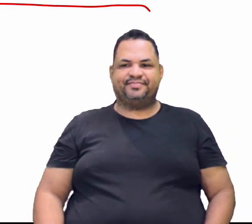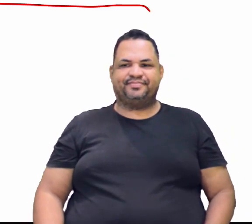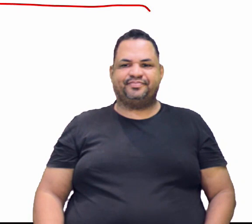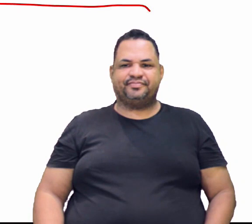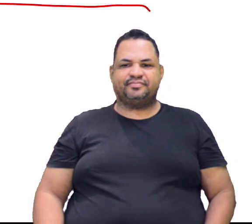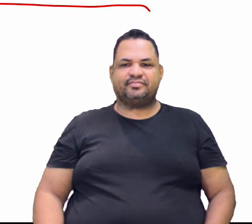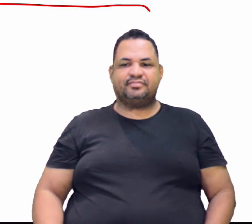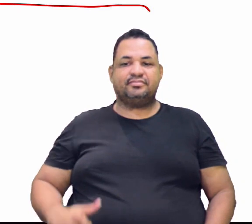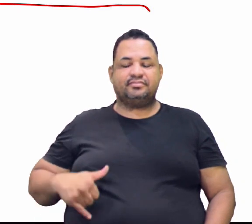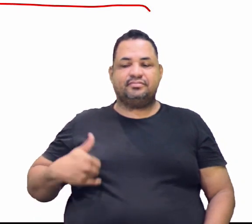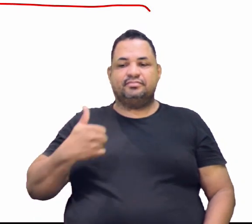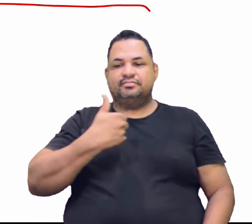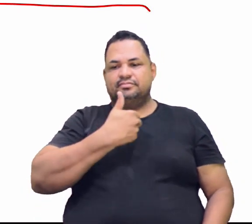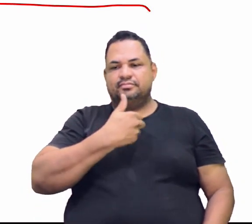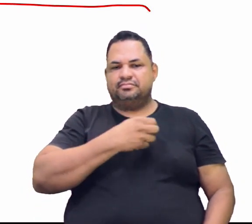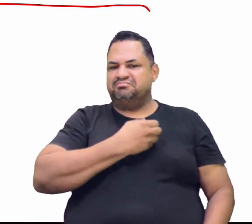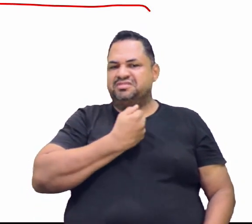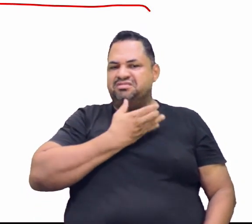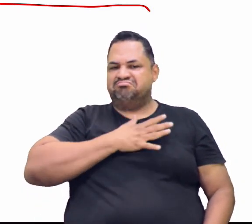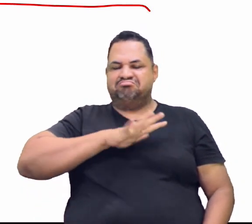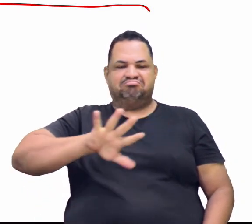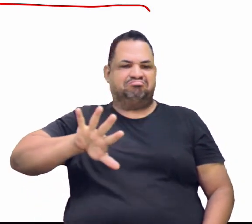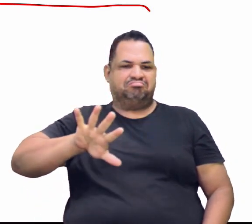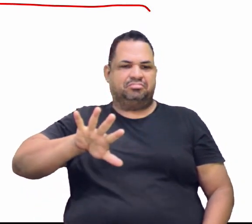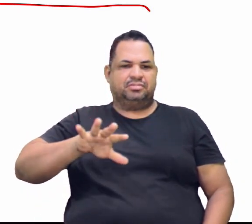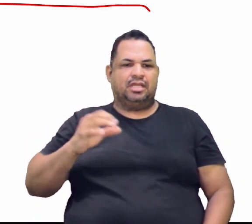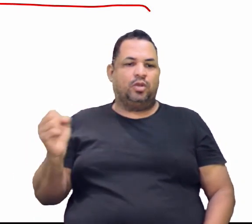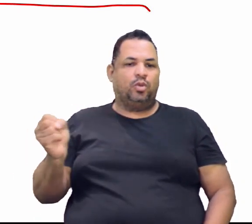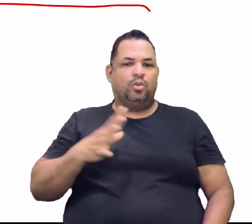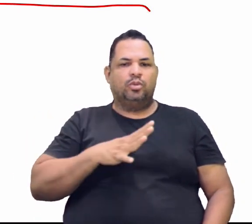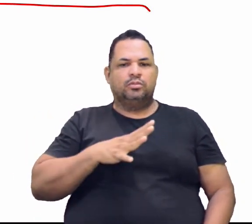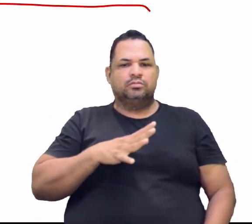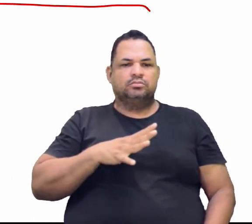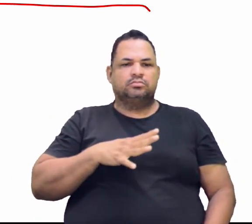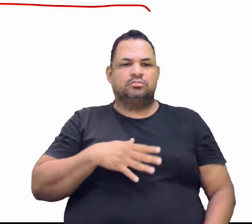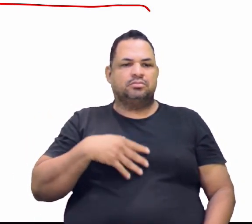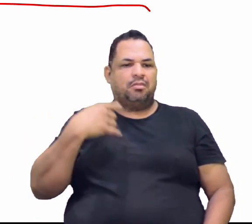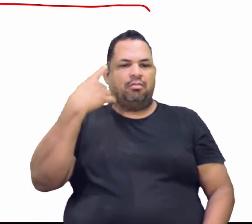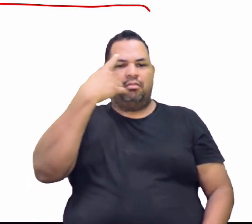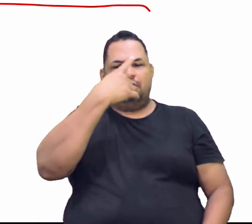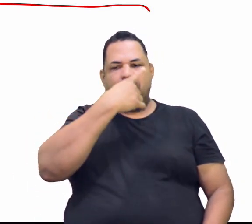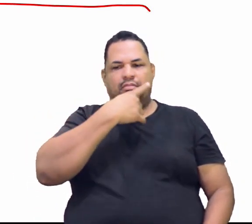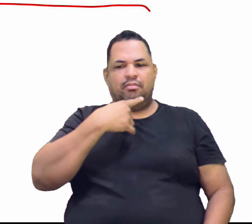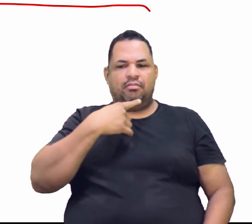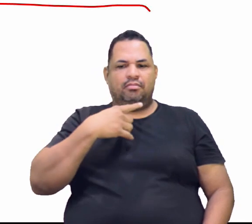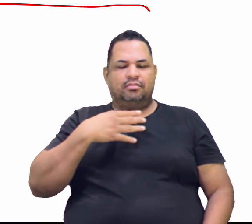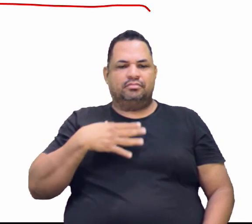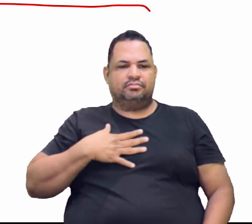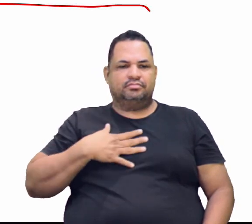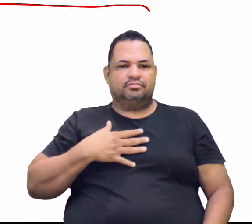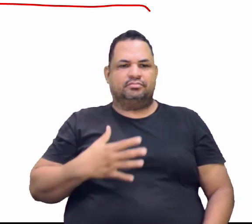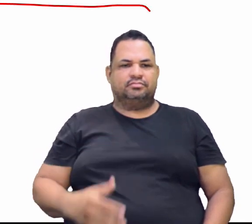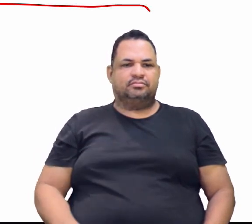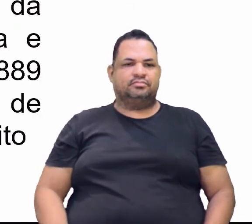ele, aos 16 anos, ele não aceita, ele era muito novo, ao rostinho dele, né?